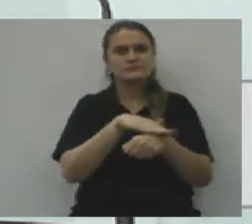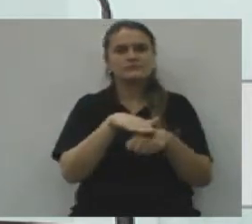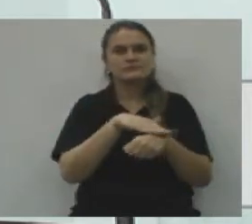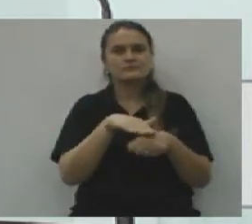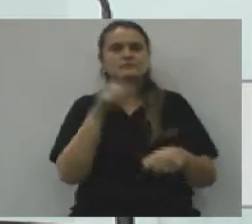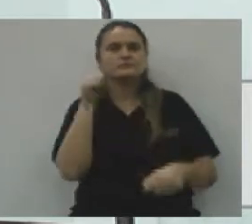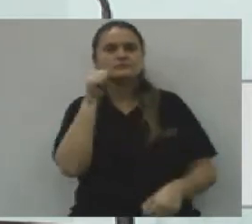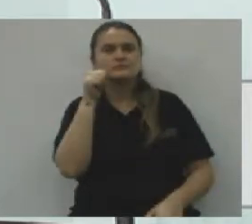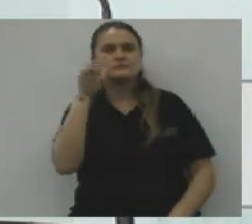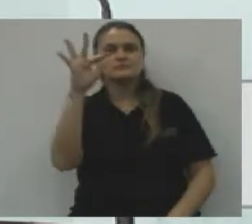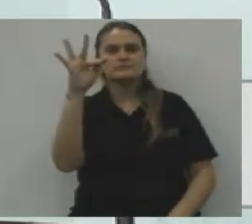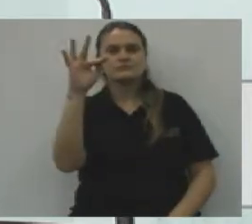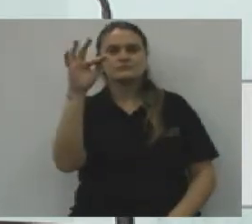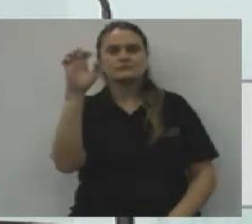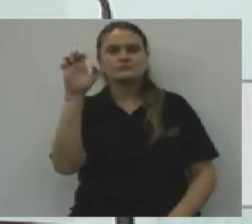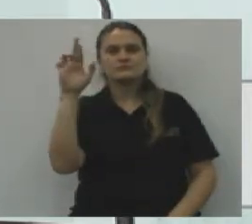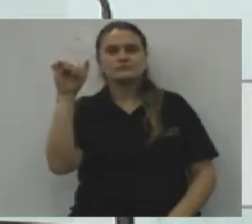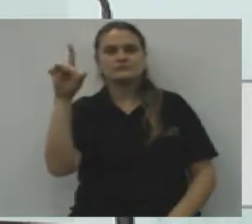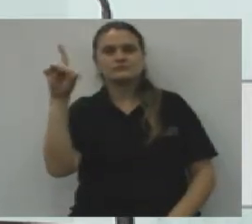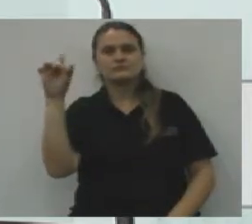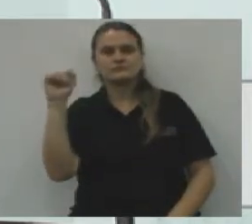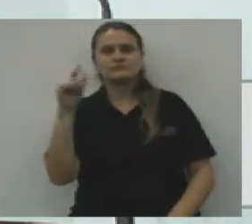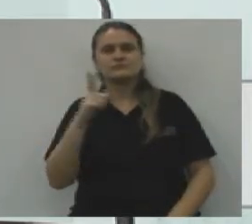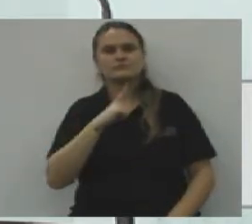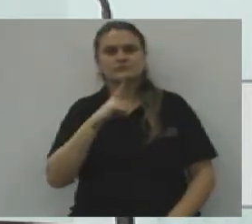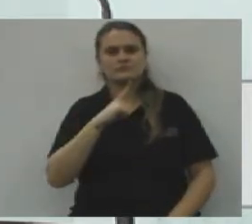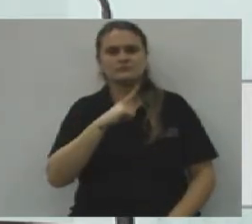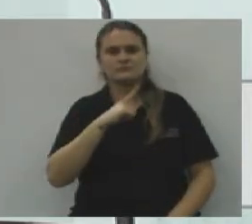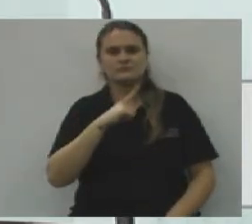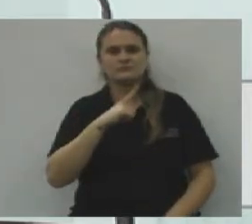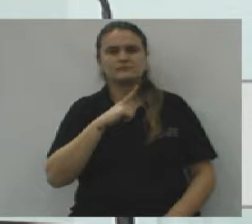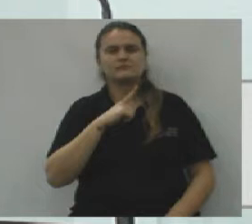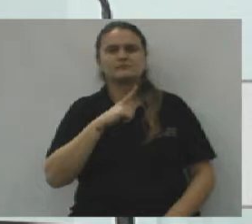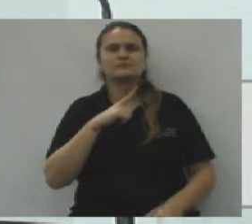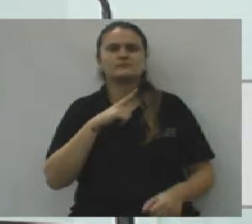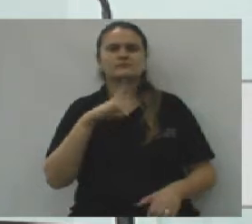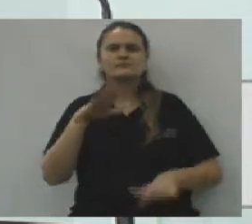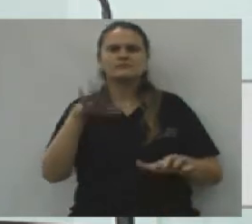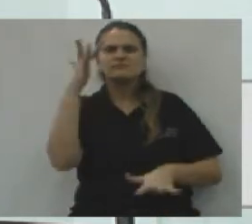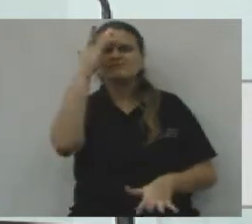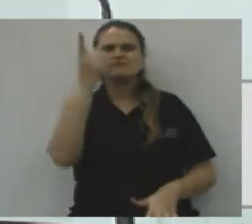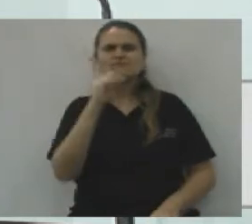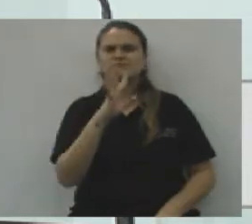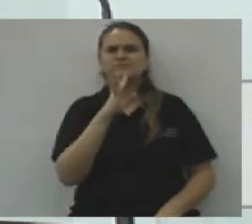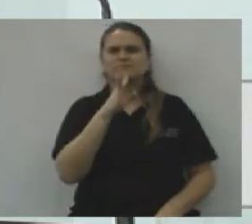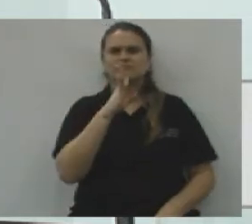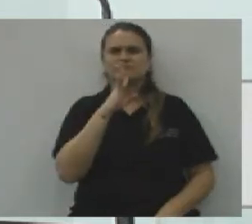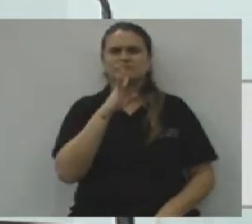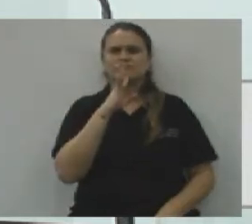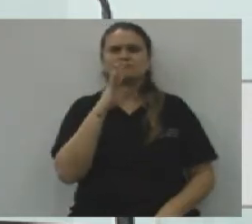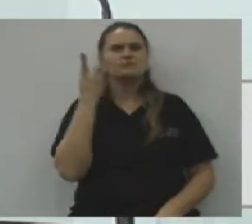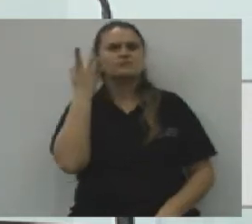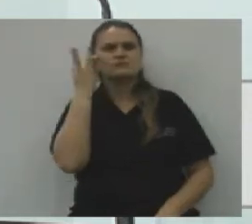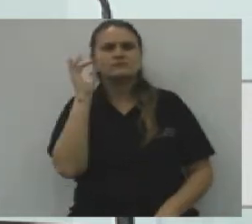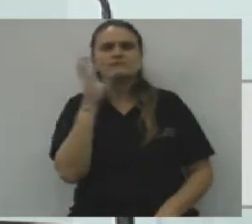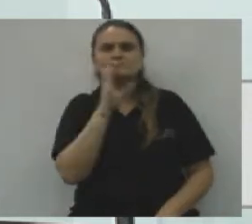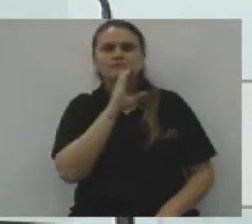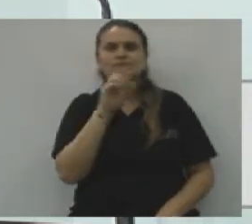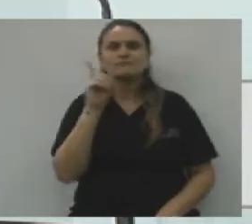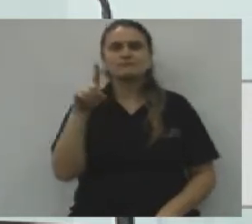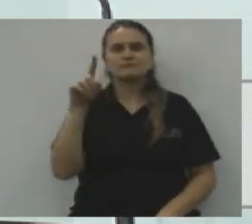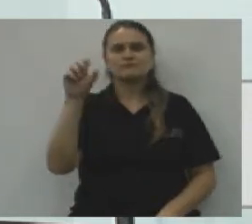com a Fernanda, sobre um sistema que muita gente, às vezes, não conhece ou não sabe da eficiência, que é